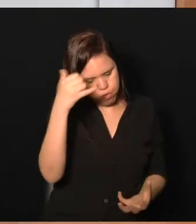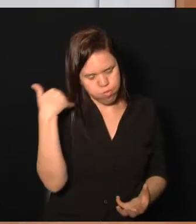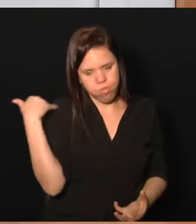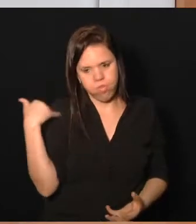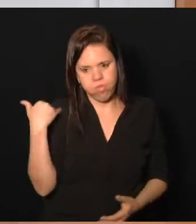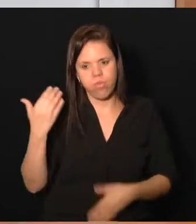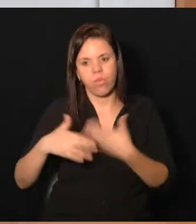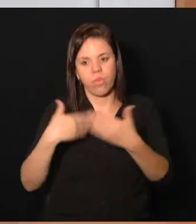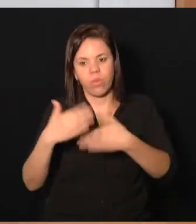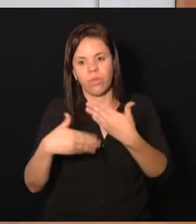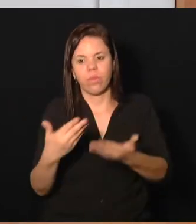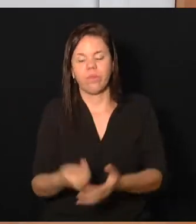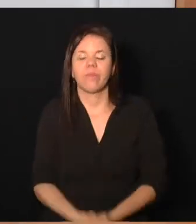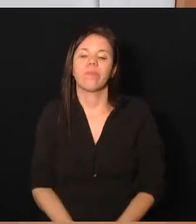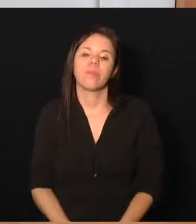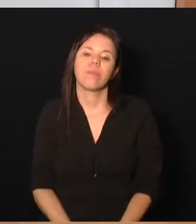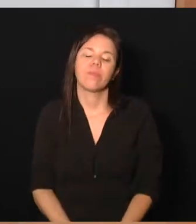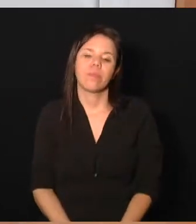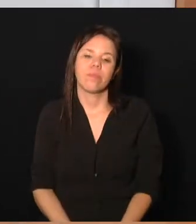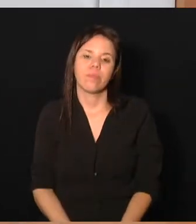idoso.